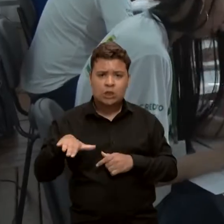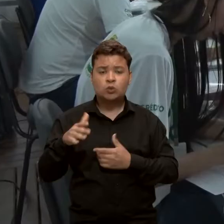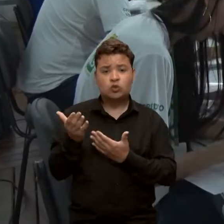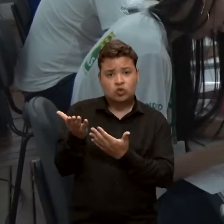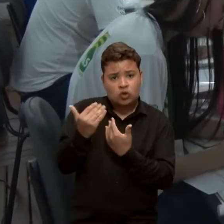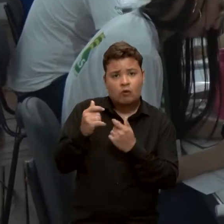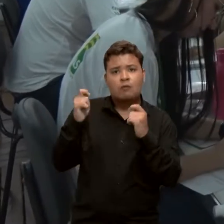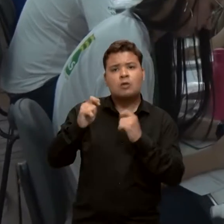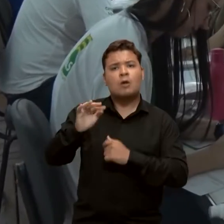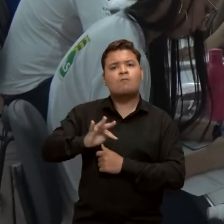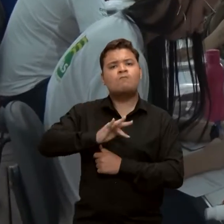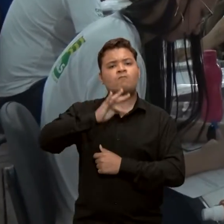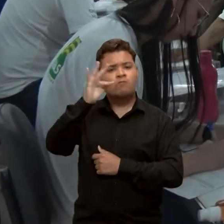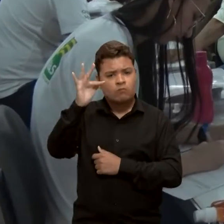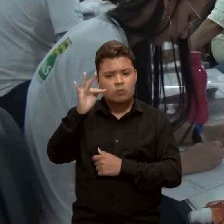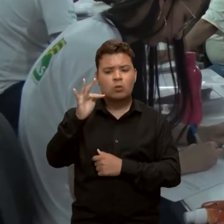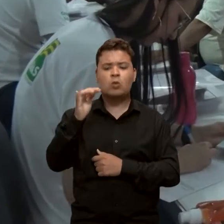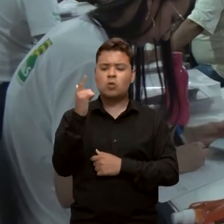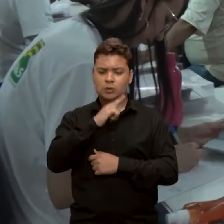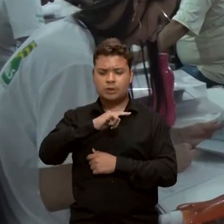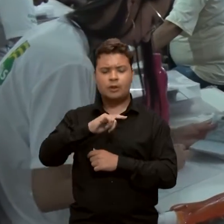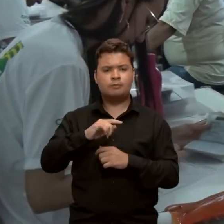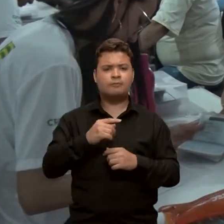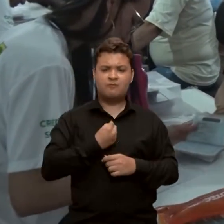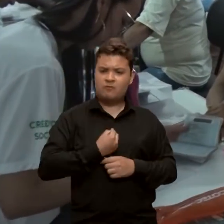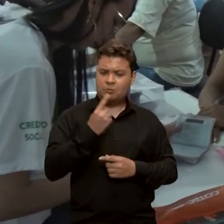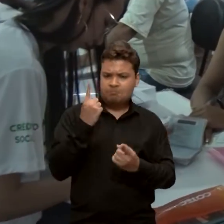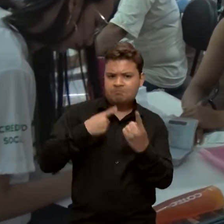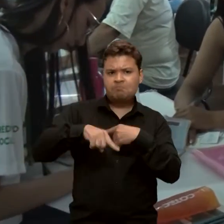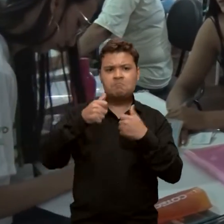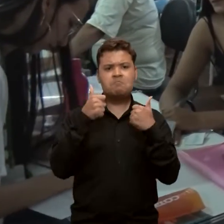terem amanhã a oportunidade de vencer na vida.